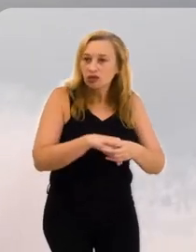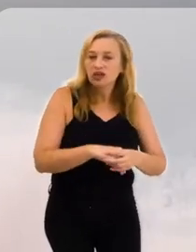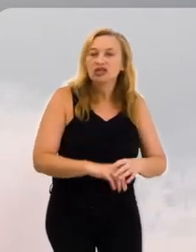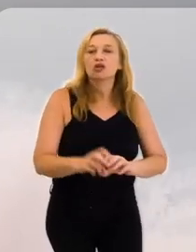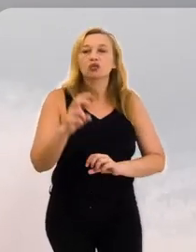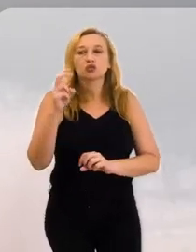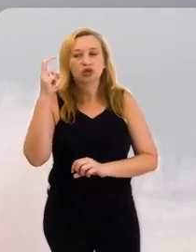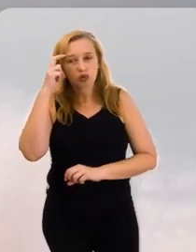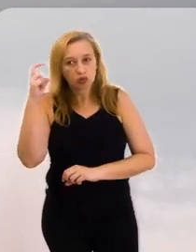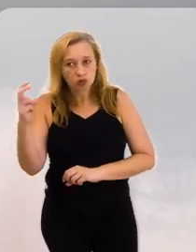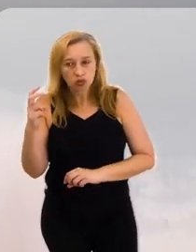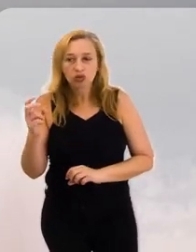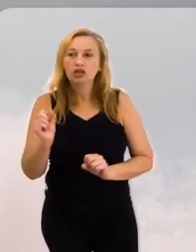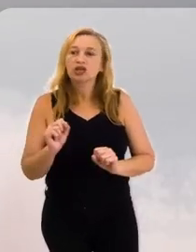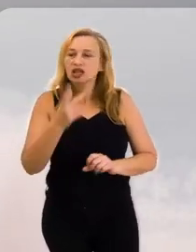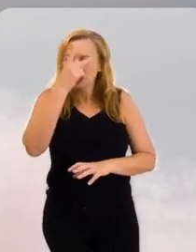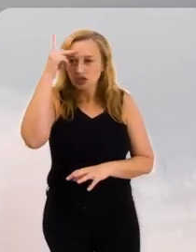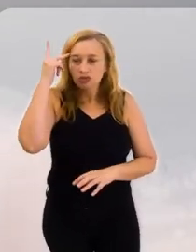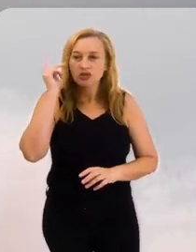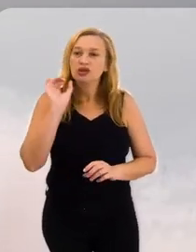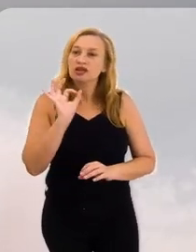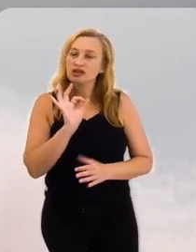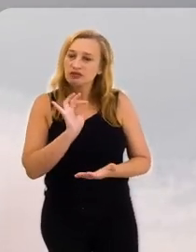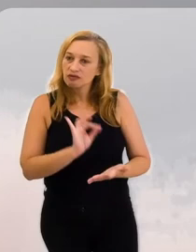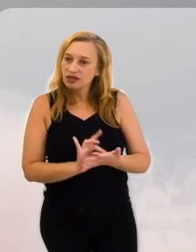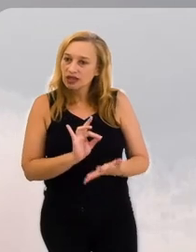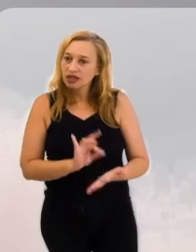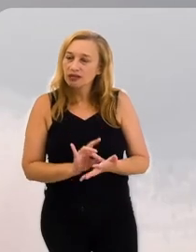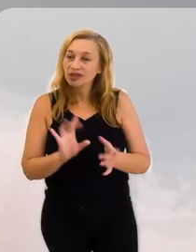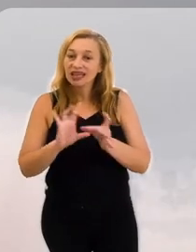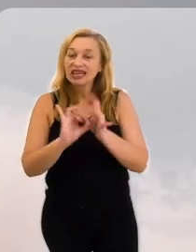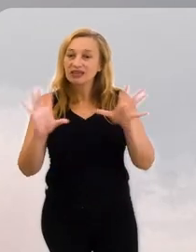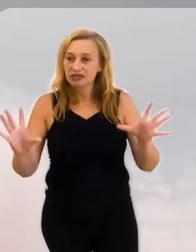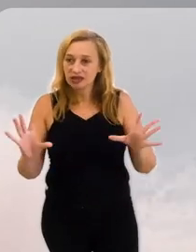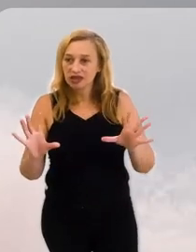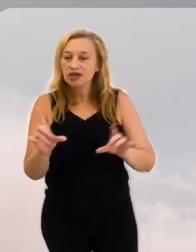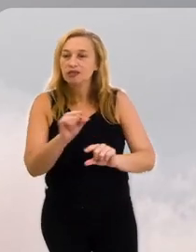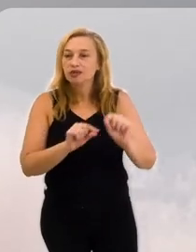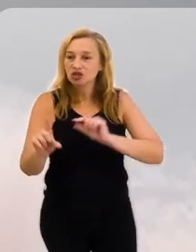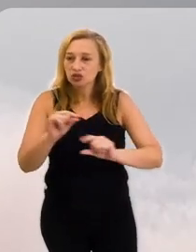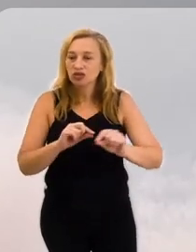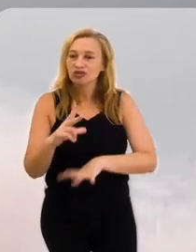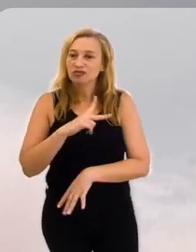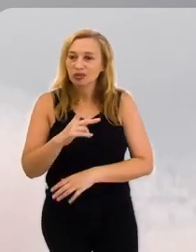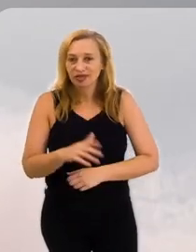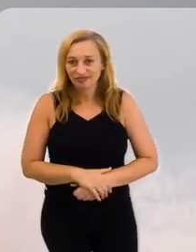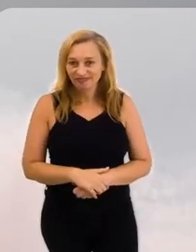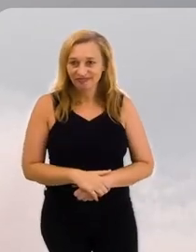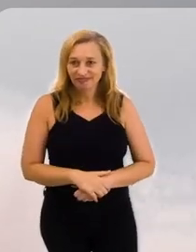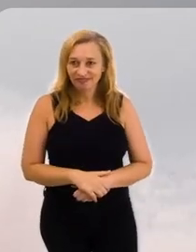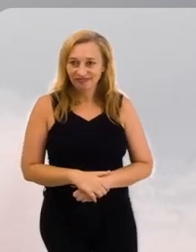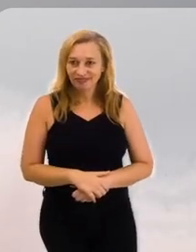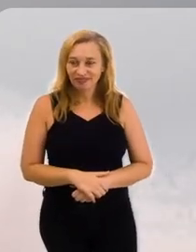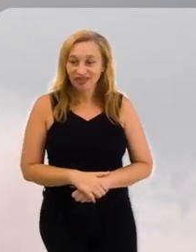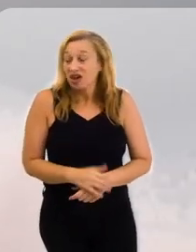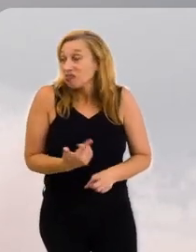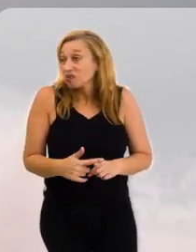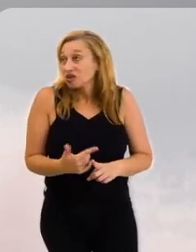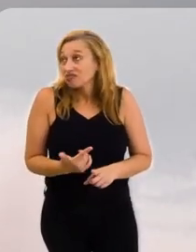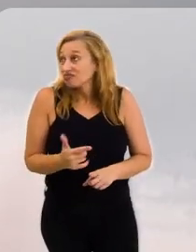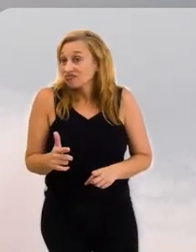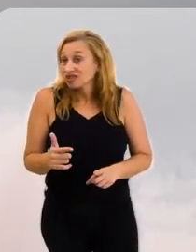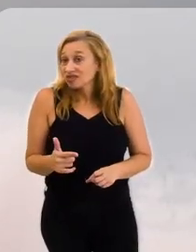educação dentro da cultura de tal maneira que as pessoas estejam realmente felizes para fazer escolhas provas e